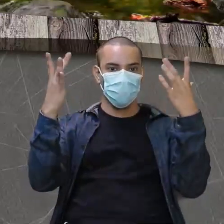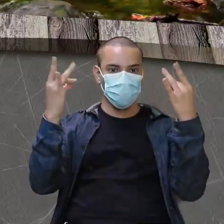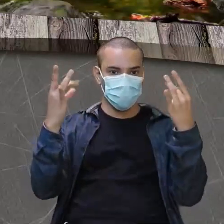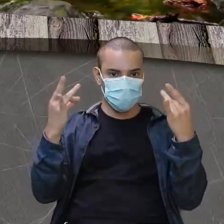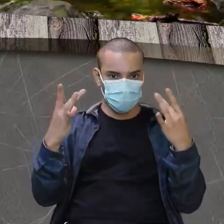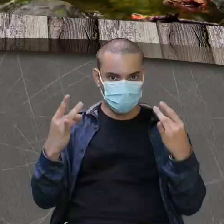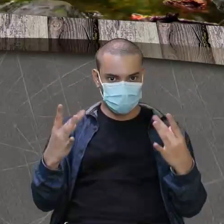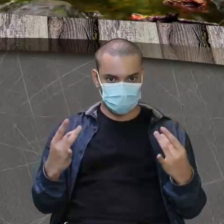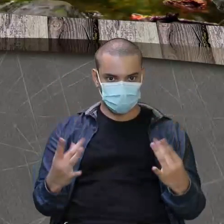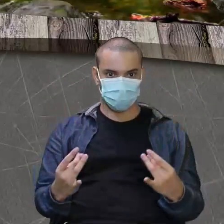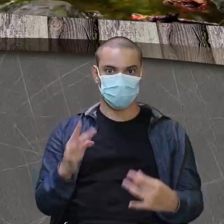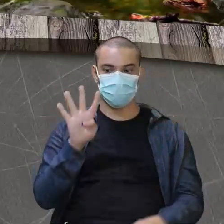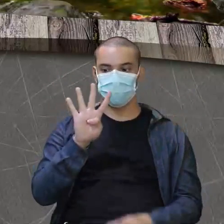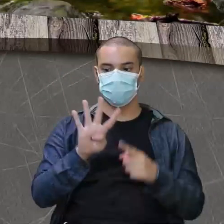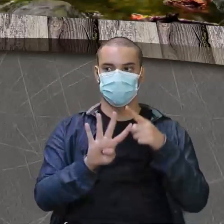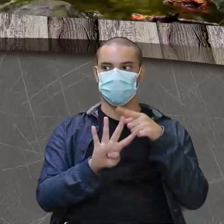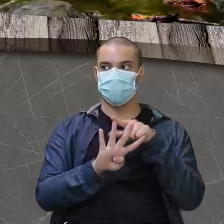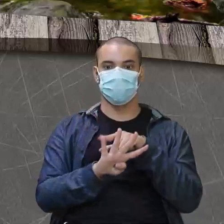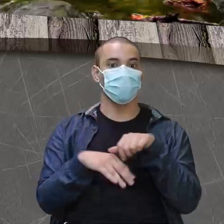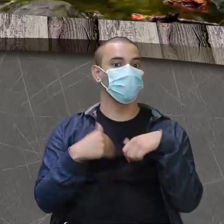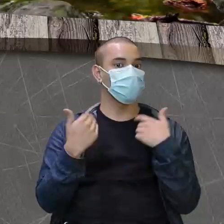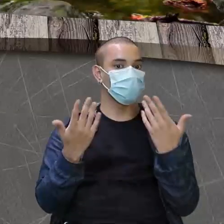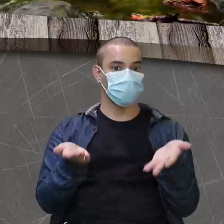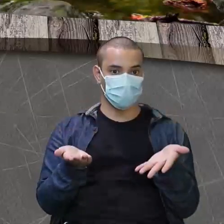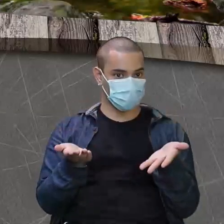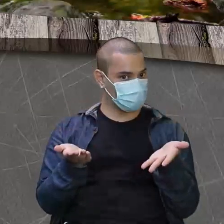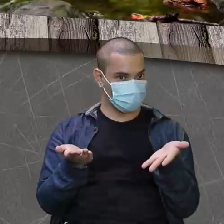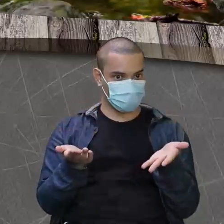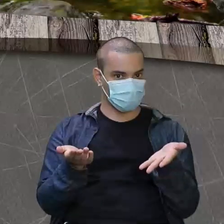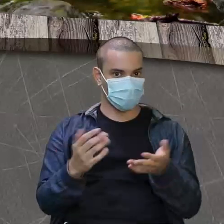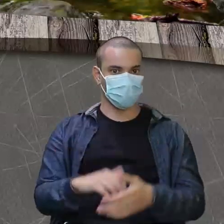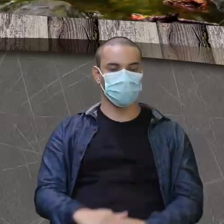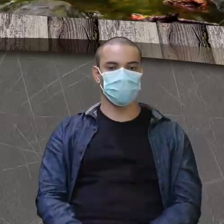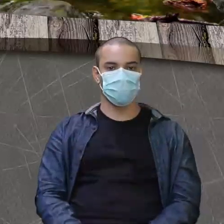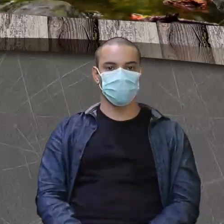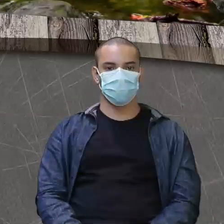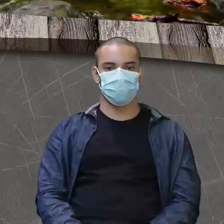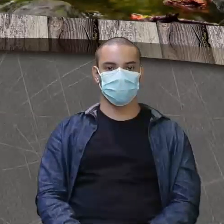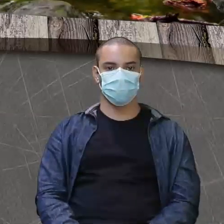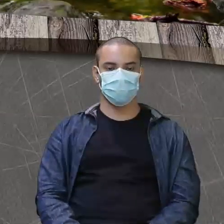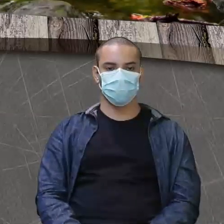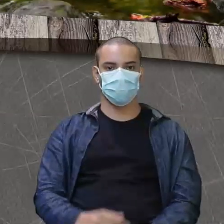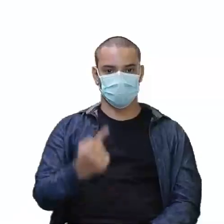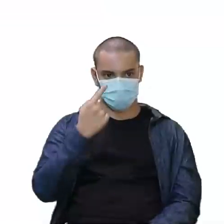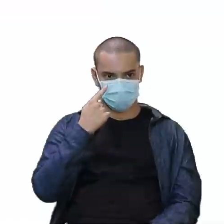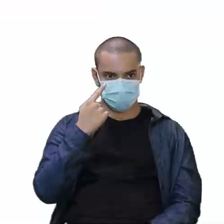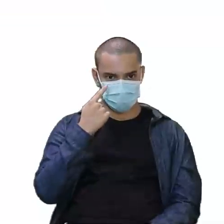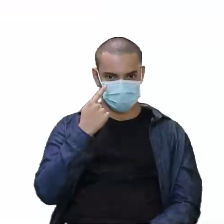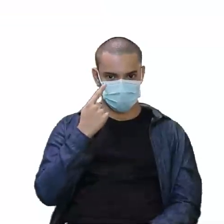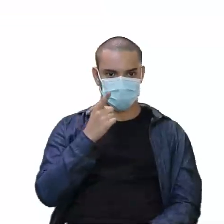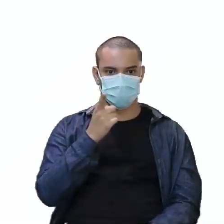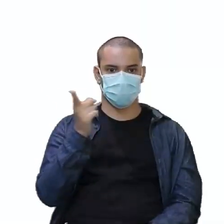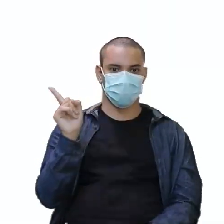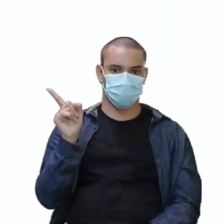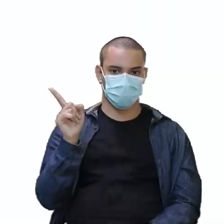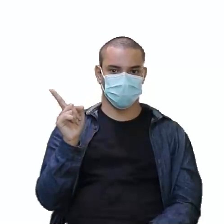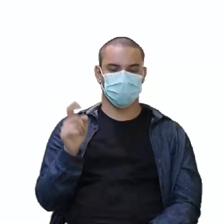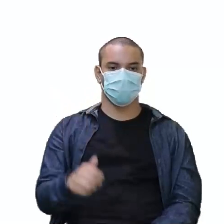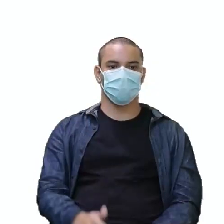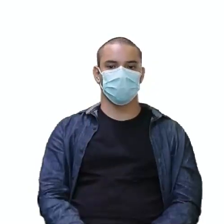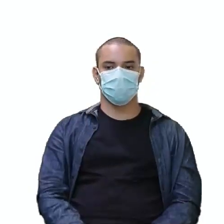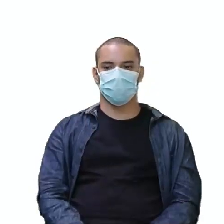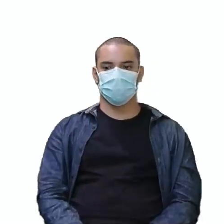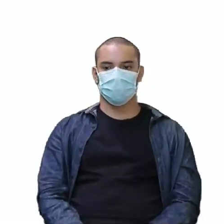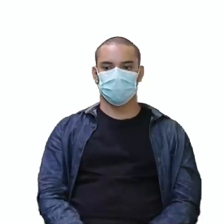cada uma dessas 4 etapas. Quais são mesmo essas 4 etapas, professora? Preste atenção, olha lá na imagem, que fica mais fácil para a gente